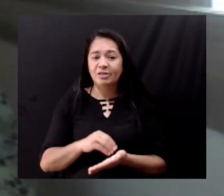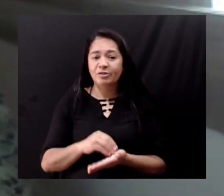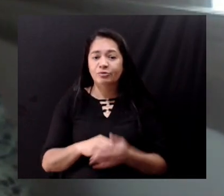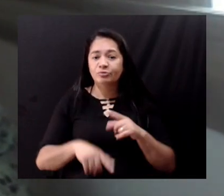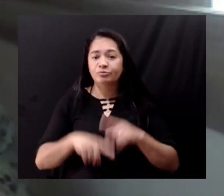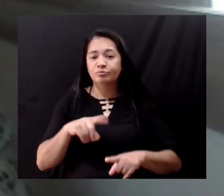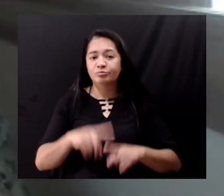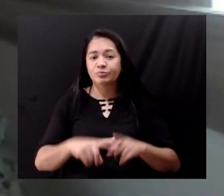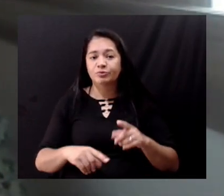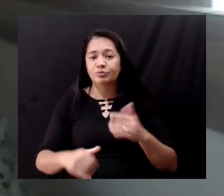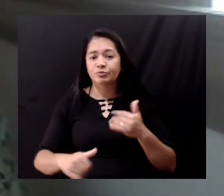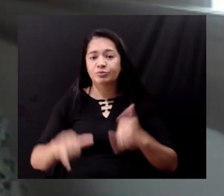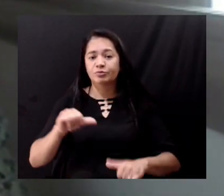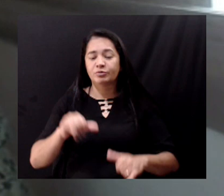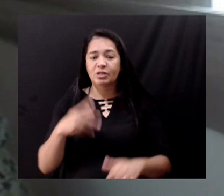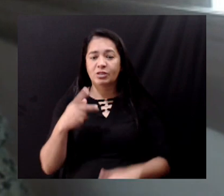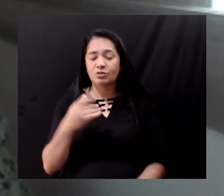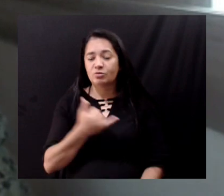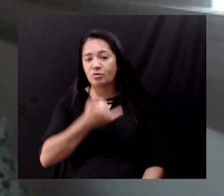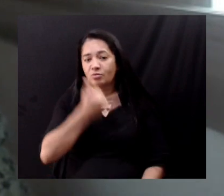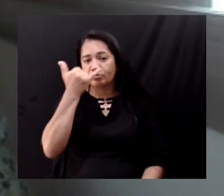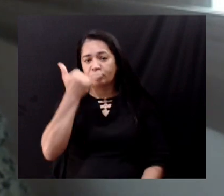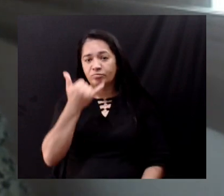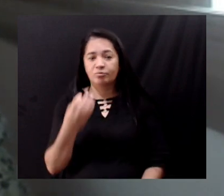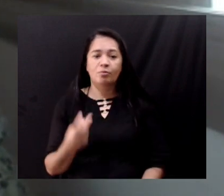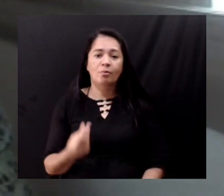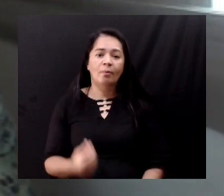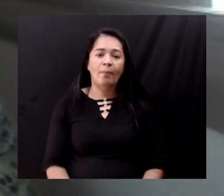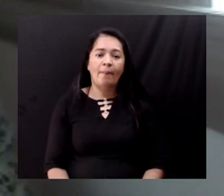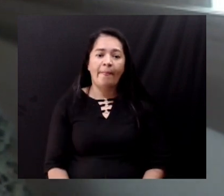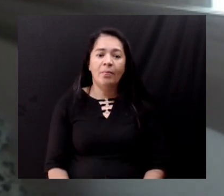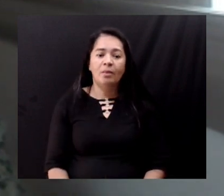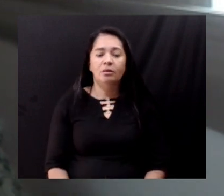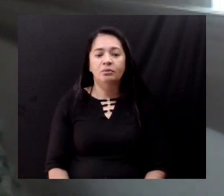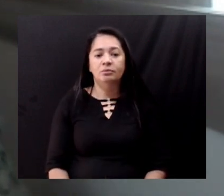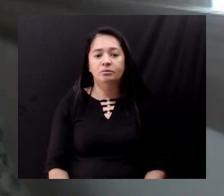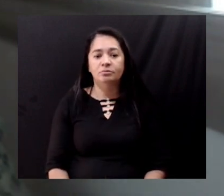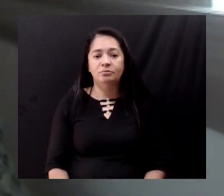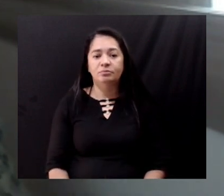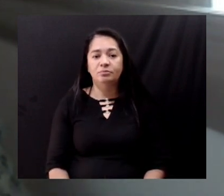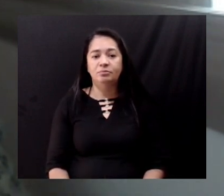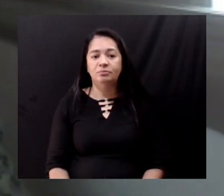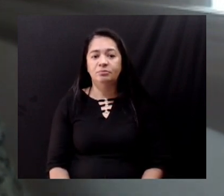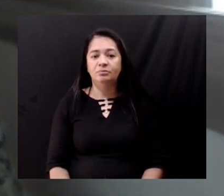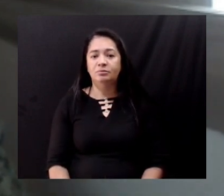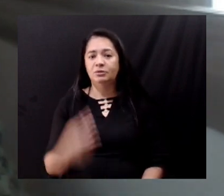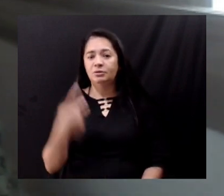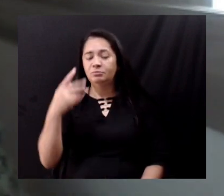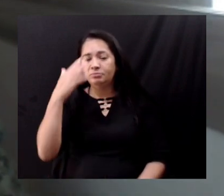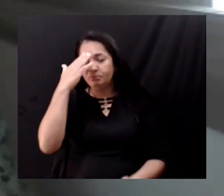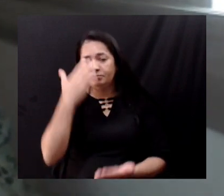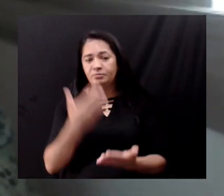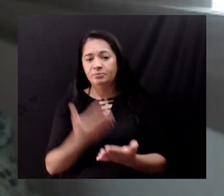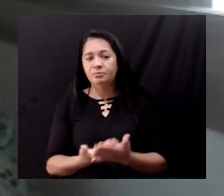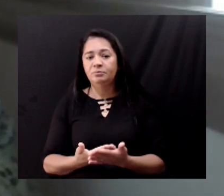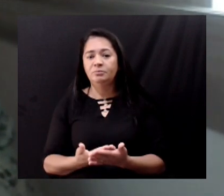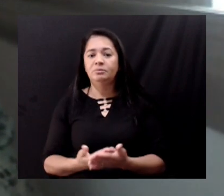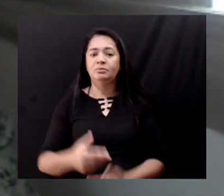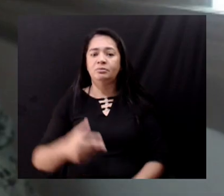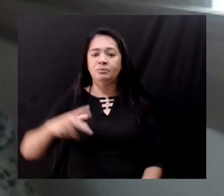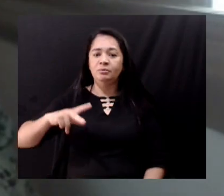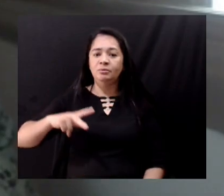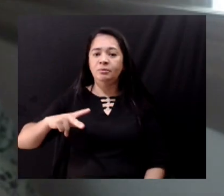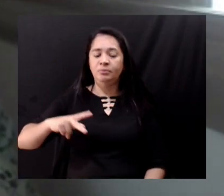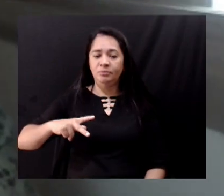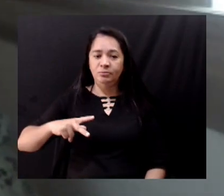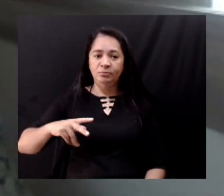suas frustrações, com as suas crenças pessoais, né? Então